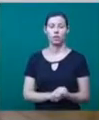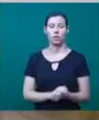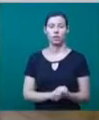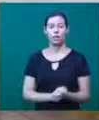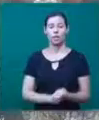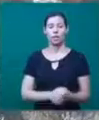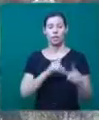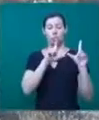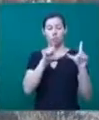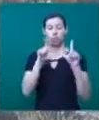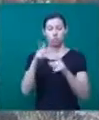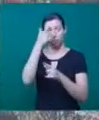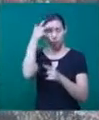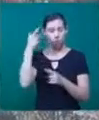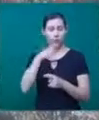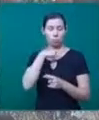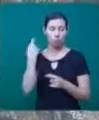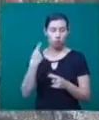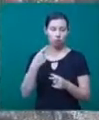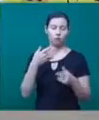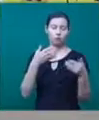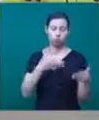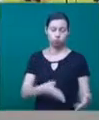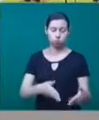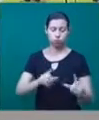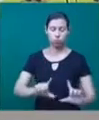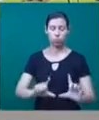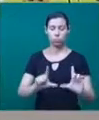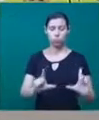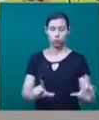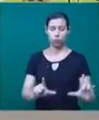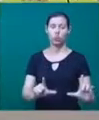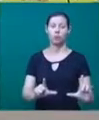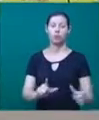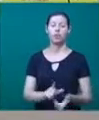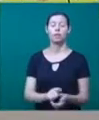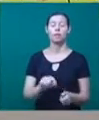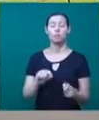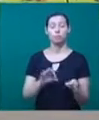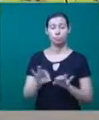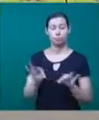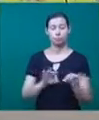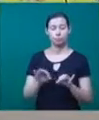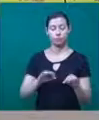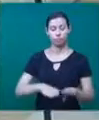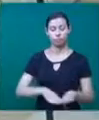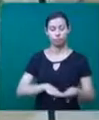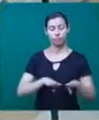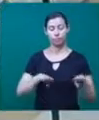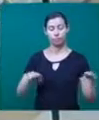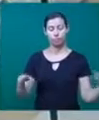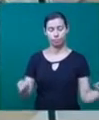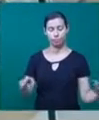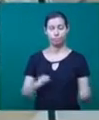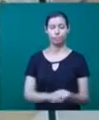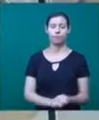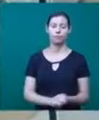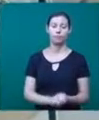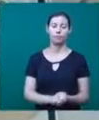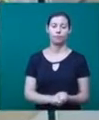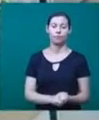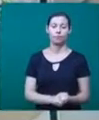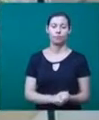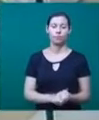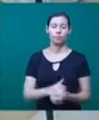representam lápides, feitas sobre carpete. Na exposição Pintura Aqui, Lá, em Todo Lugar, 15 artistas apresentam